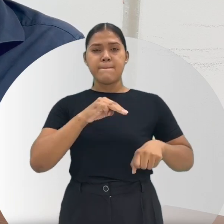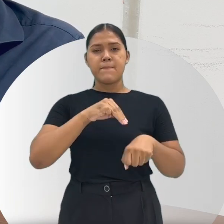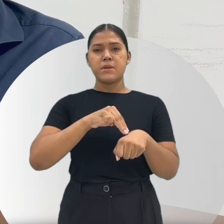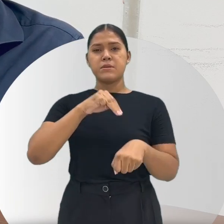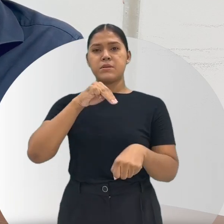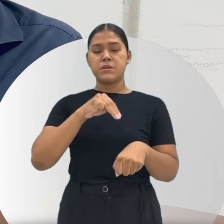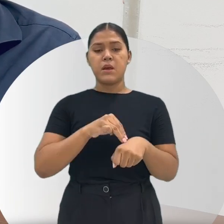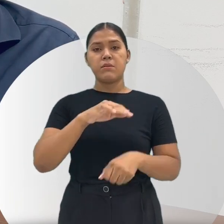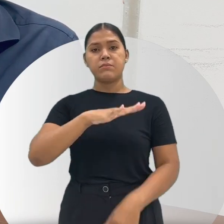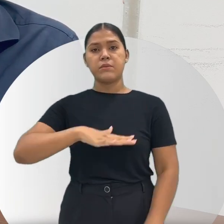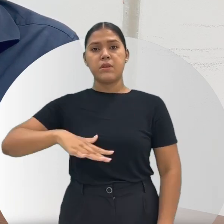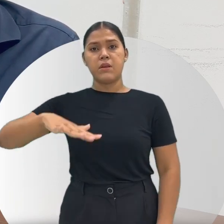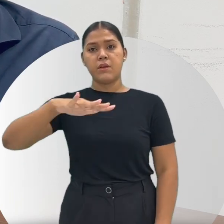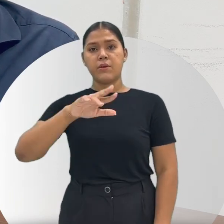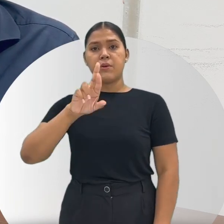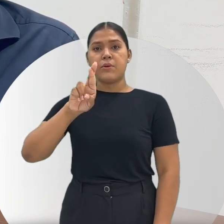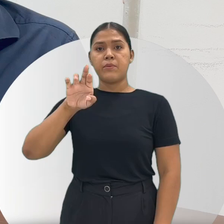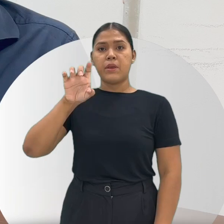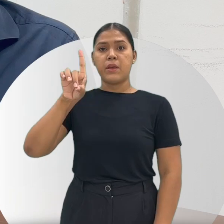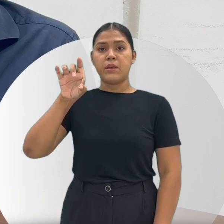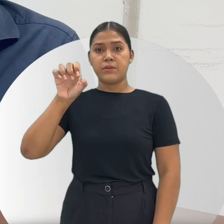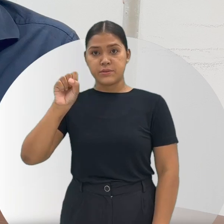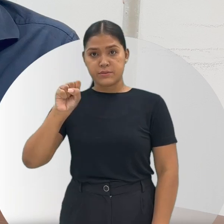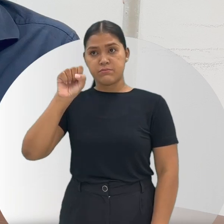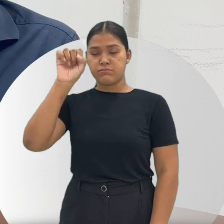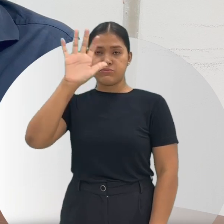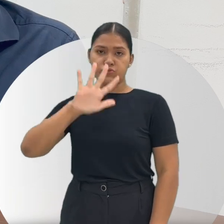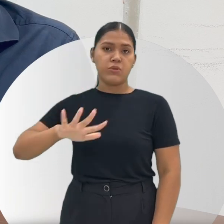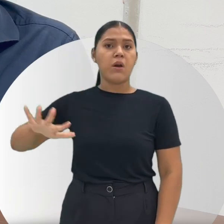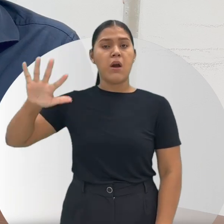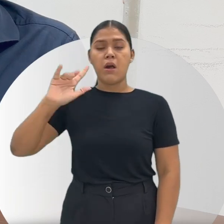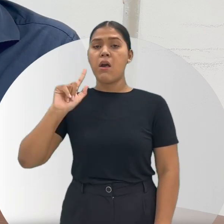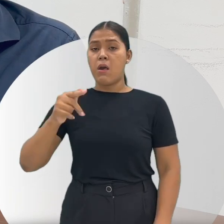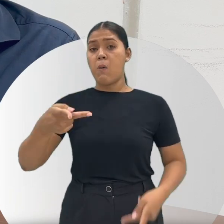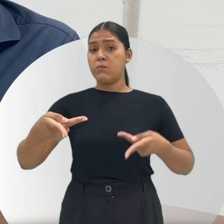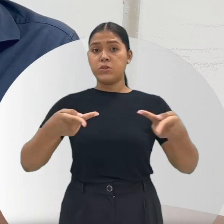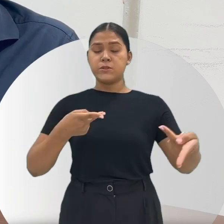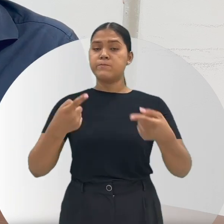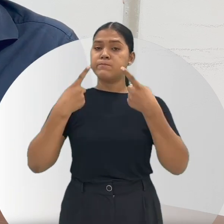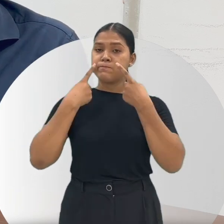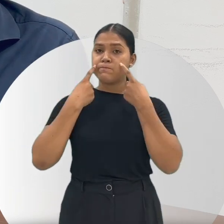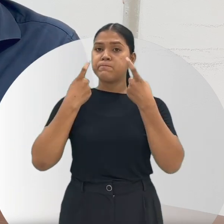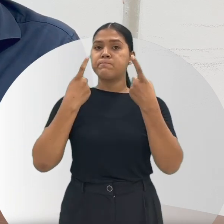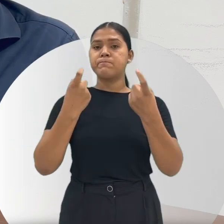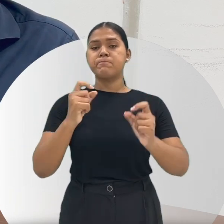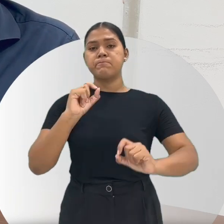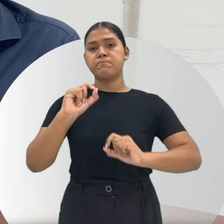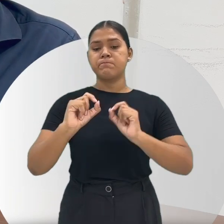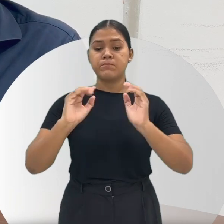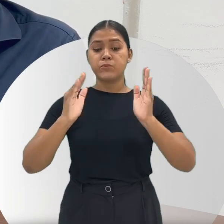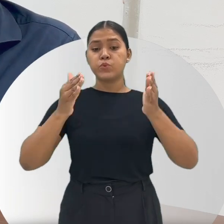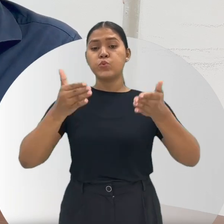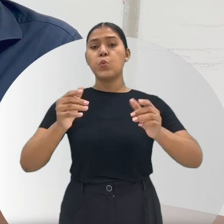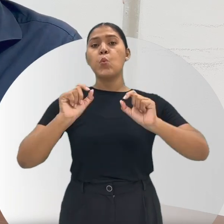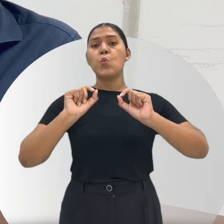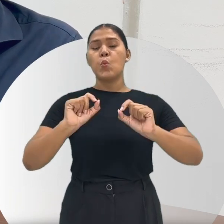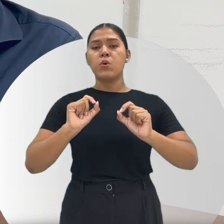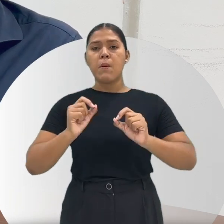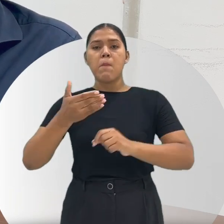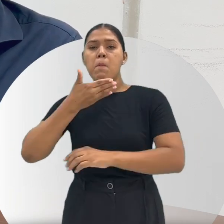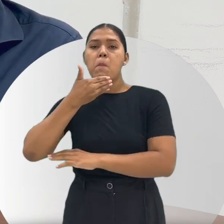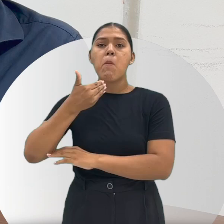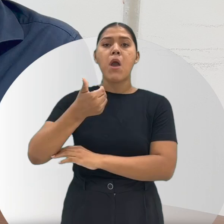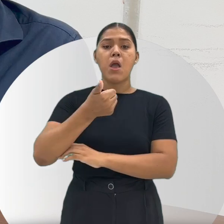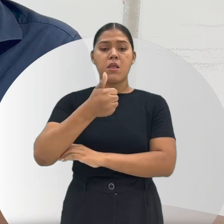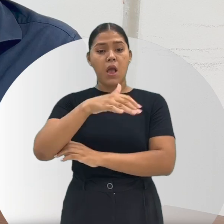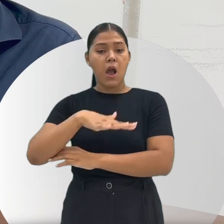em rede, em nível nacional. É um programa muito interessante que teve a função de buscar melhorar a